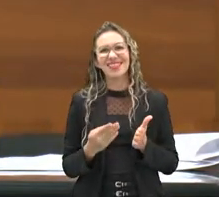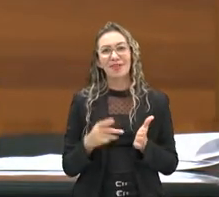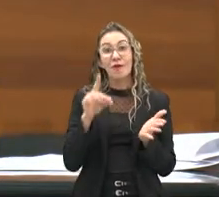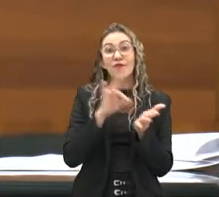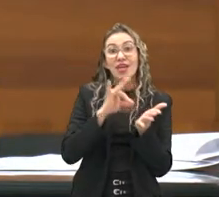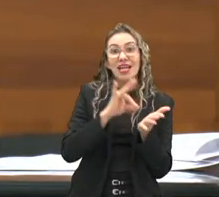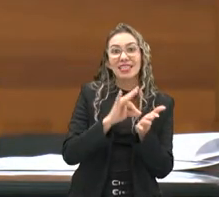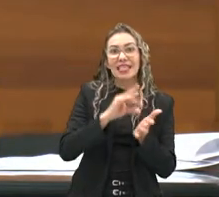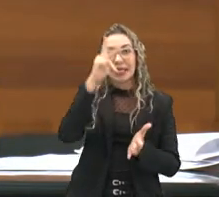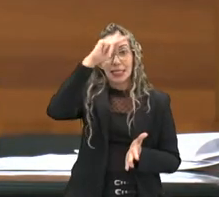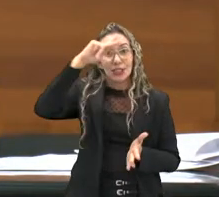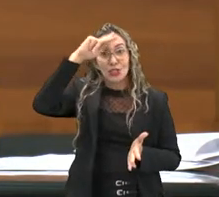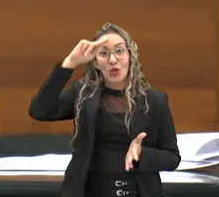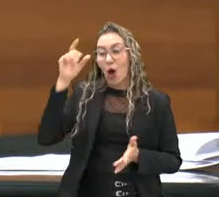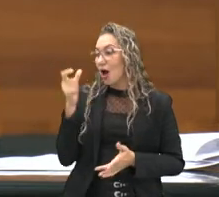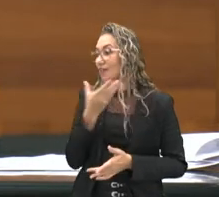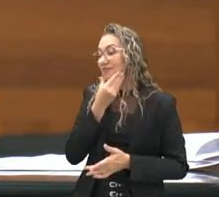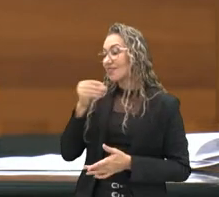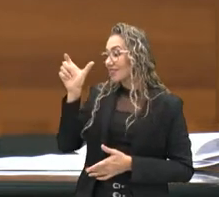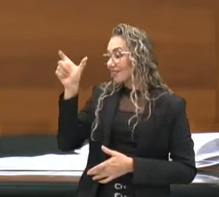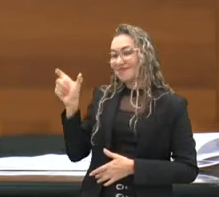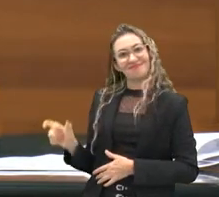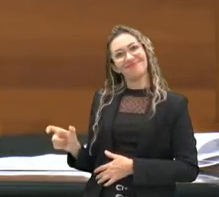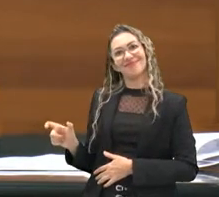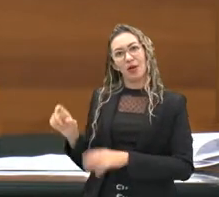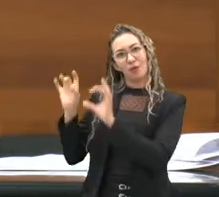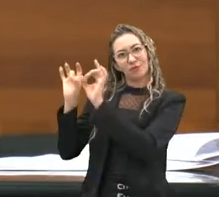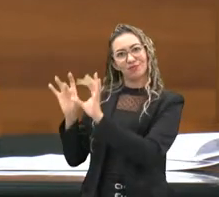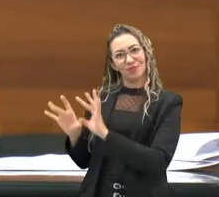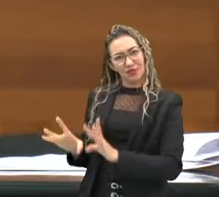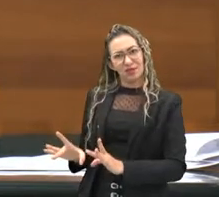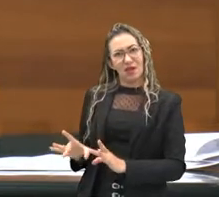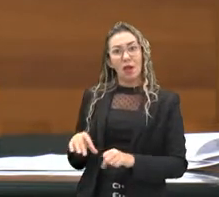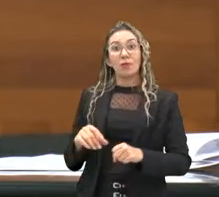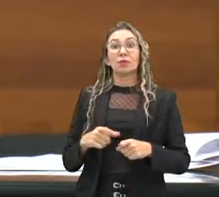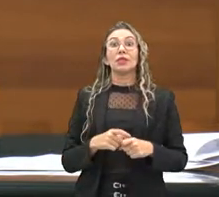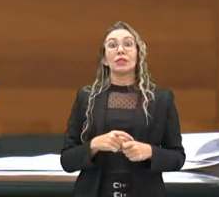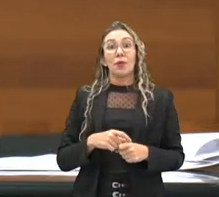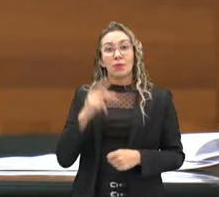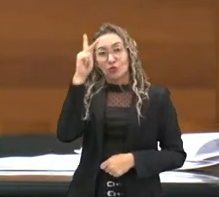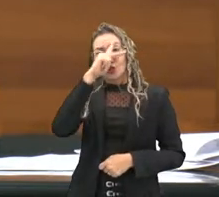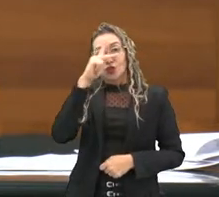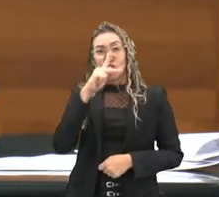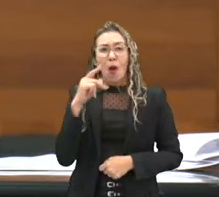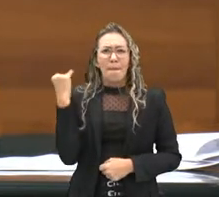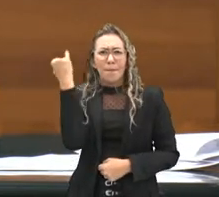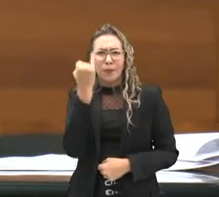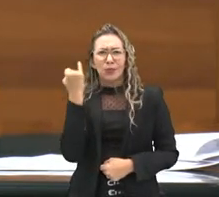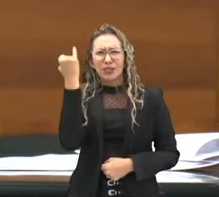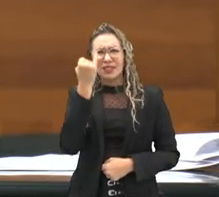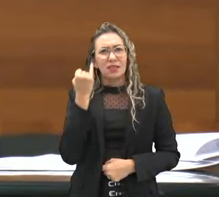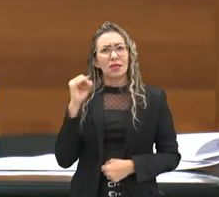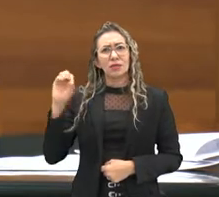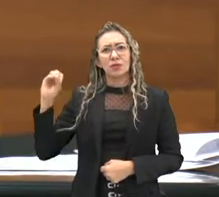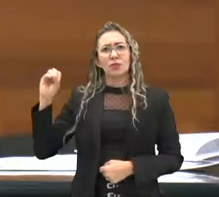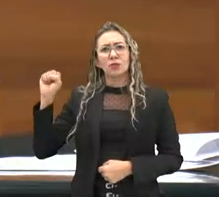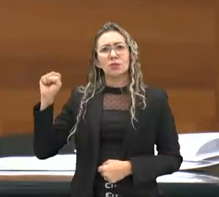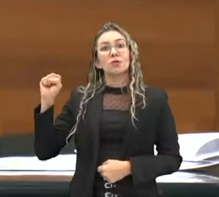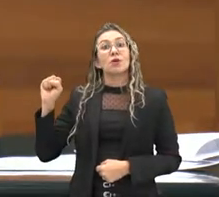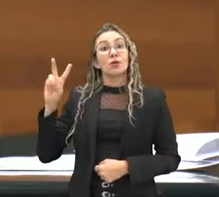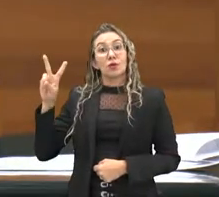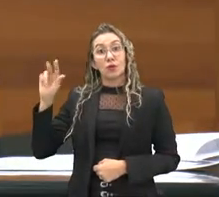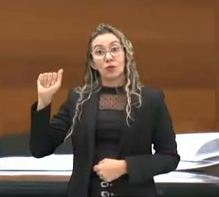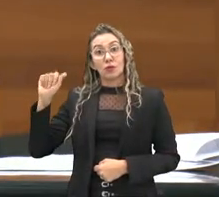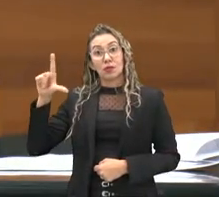dos maiores brasileiros de todos os tempos, o estadista Oswaldo Aranha, muito conhecido internacionalmente porque